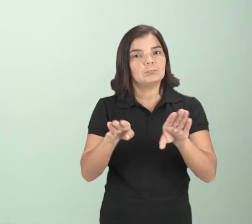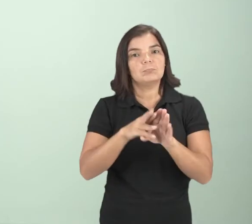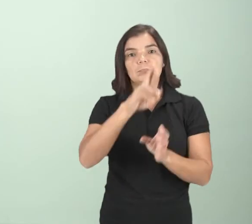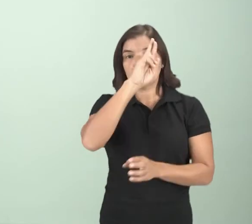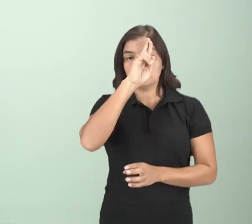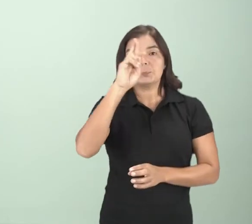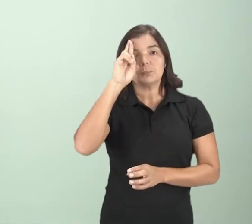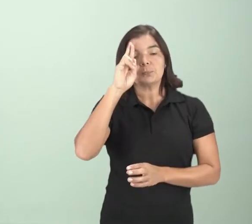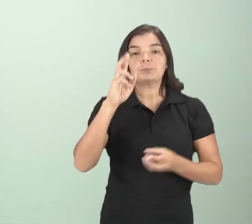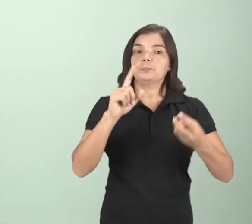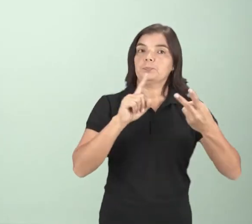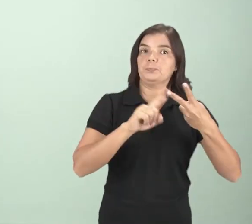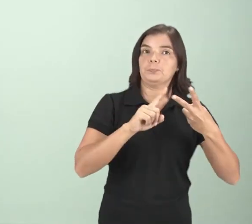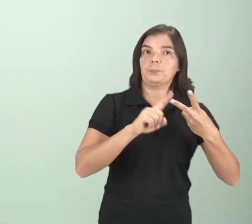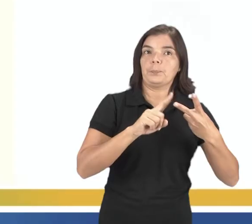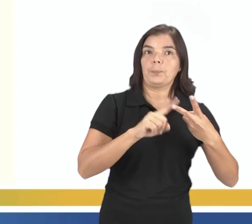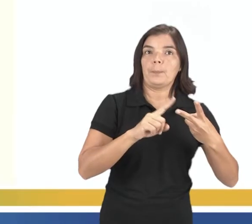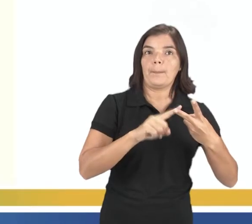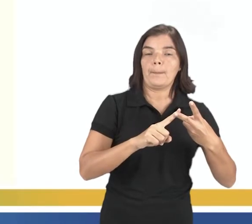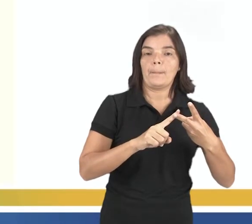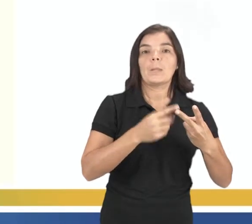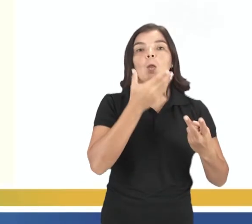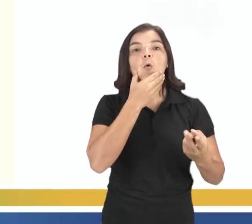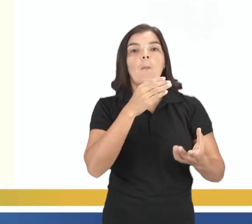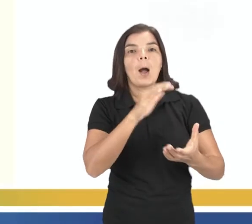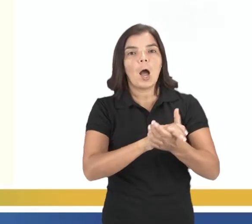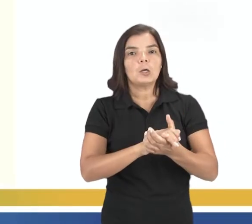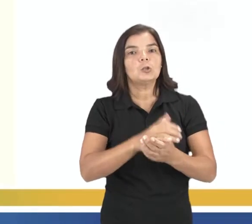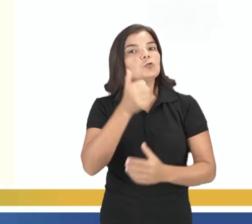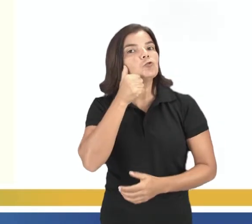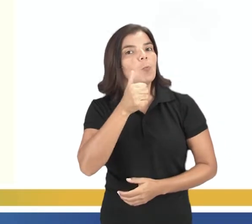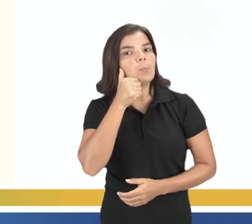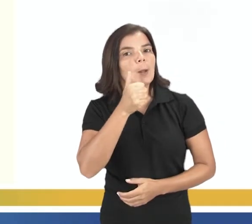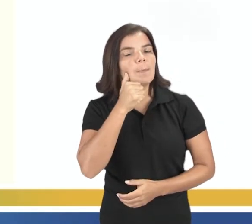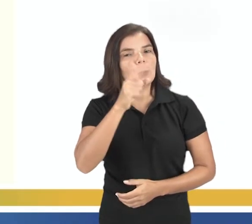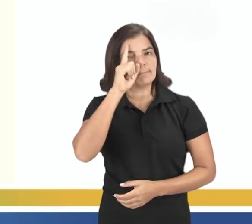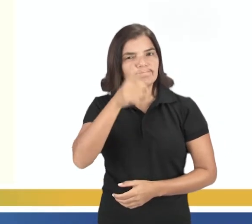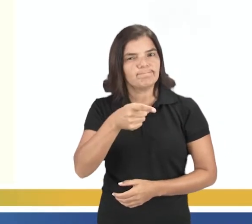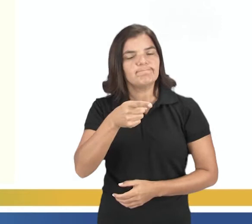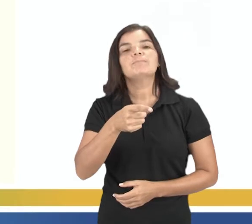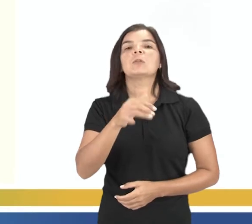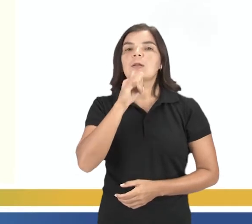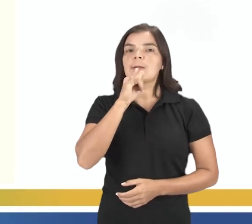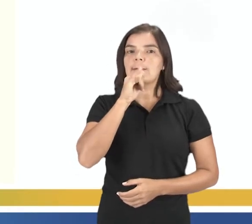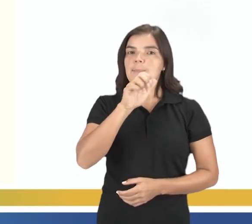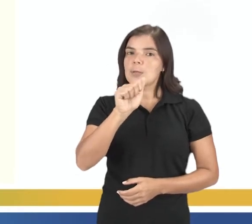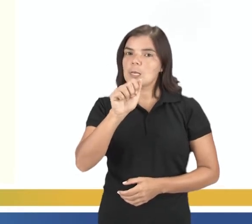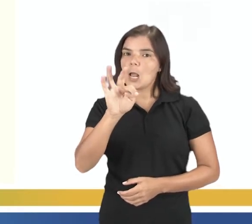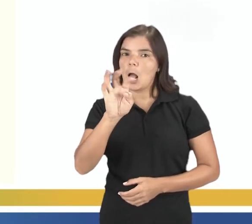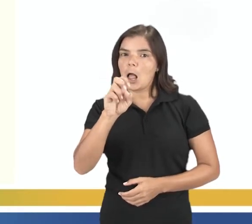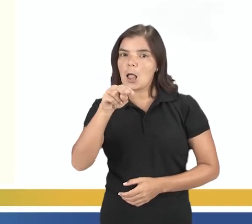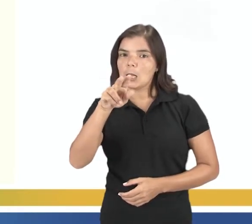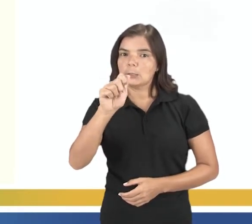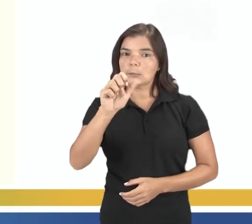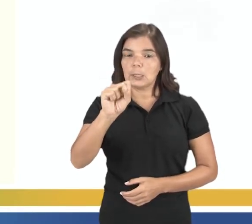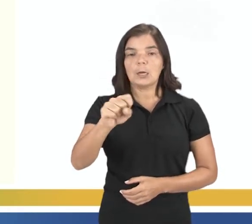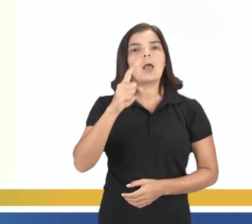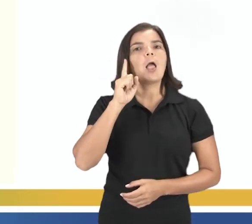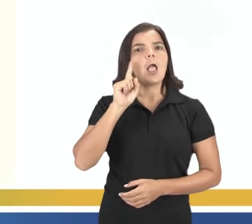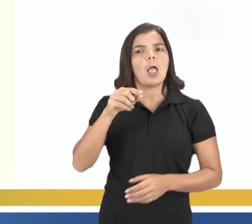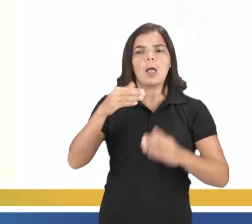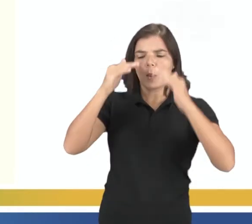história. Segunda coisa, o marido sobre a mulher. Lembre-se que a mulher em Atenas, principalmente, era